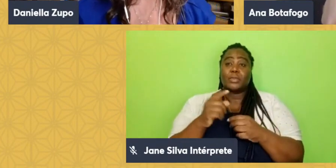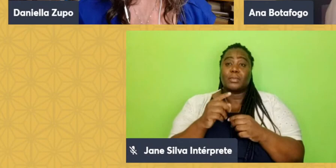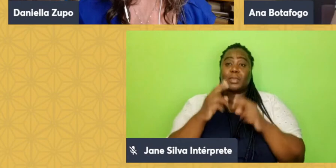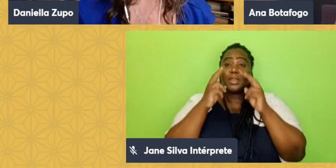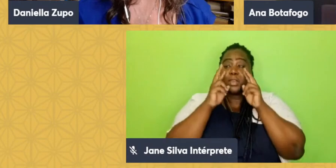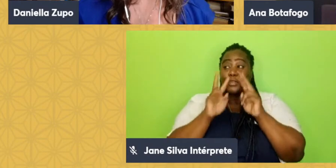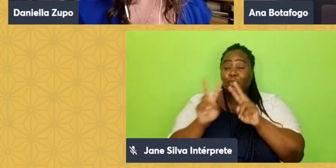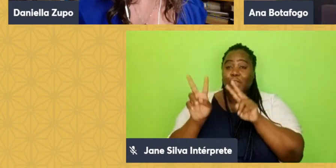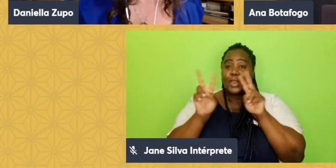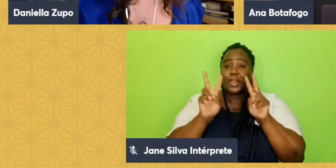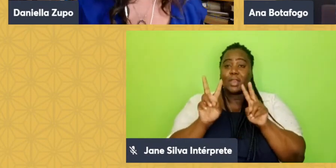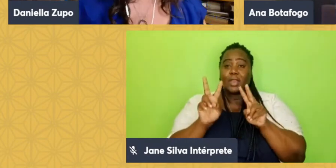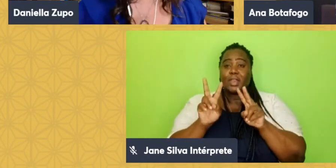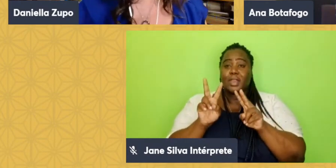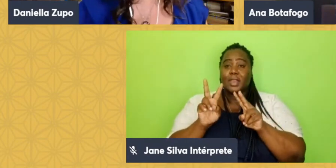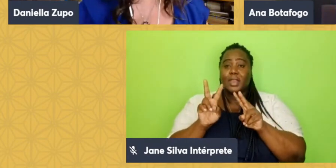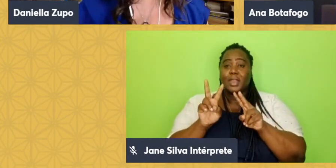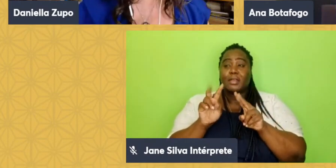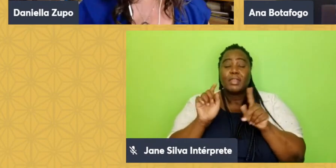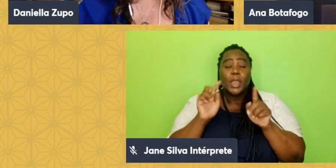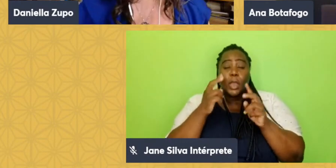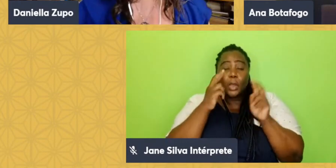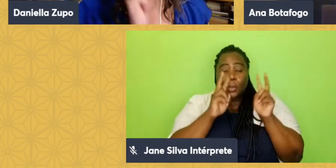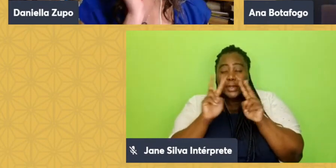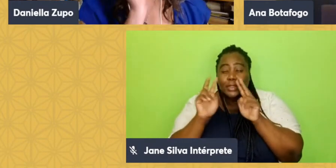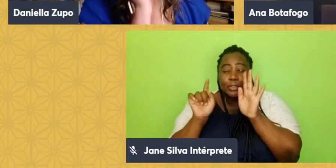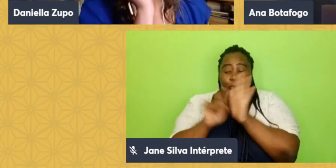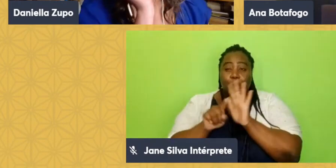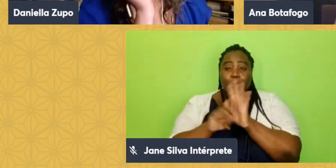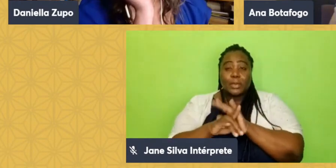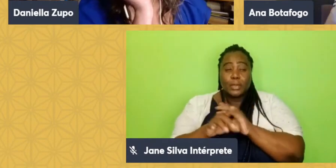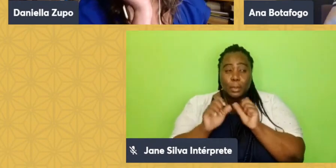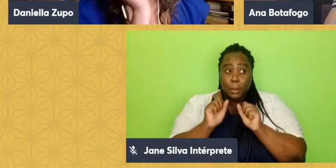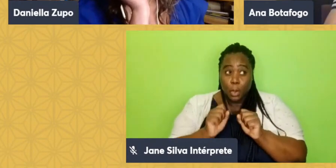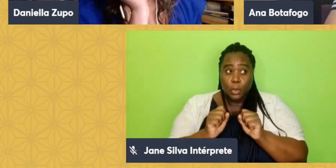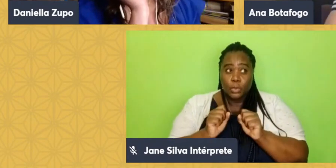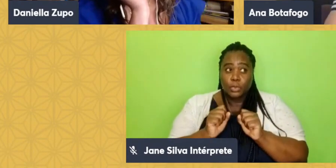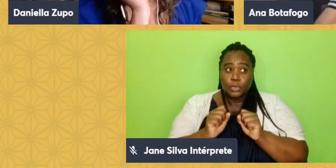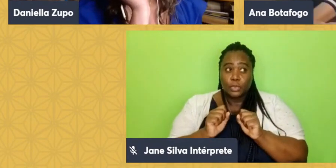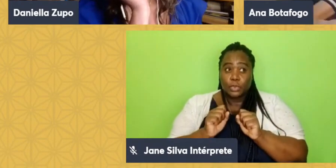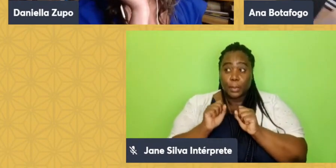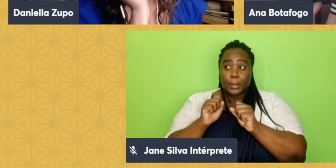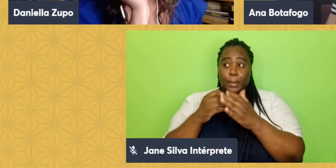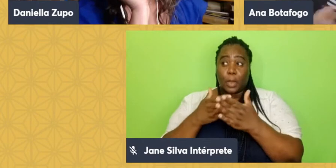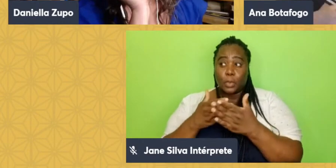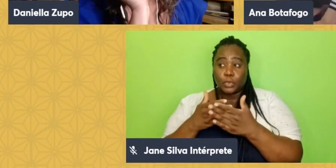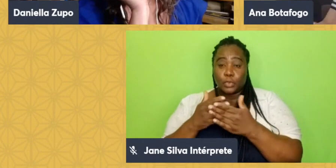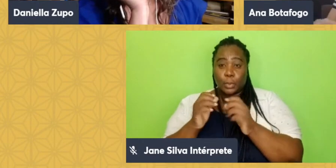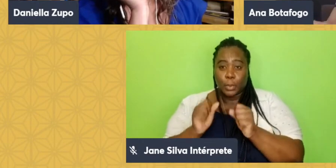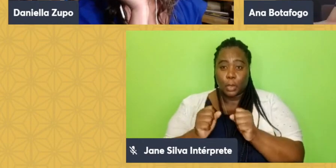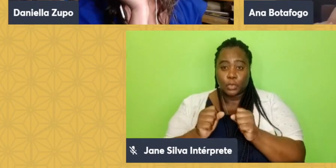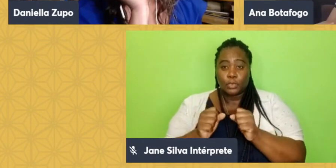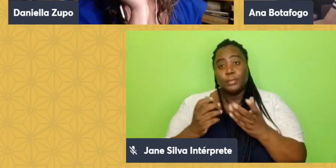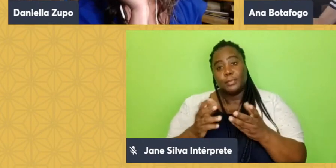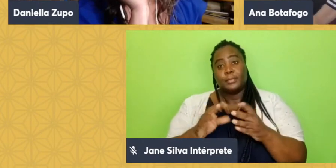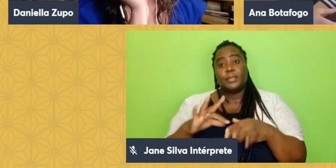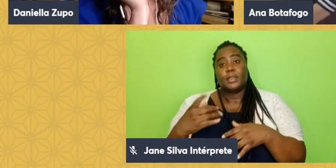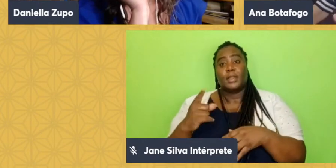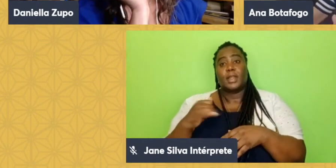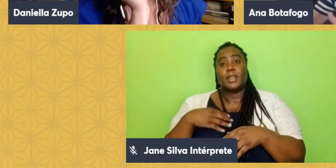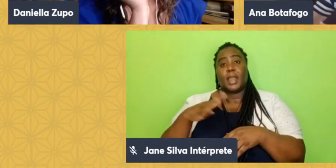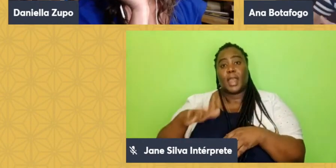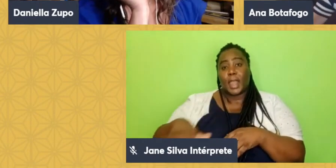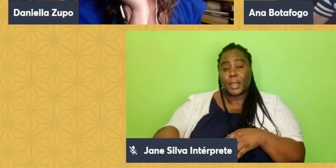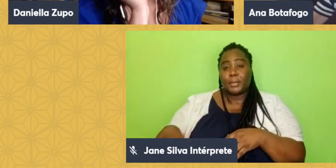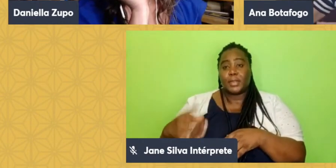olhares indagati vos podemos isso posso chegar perto claro que quando elas são